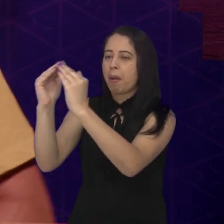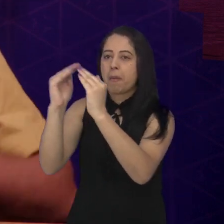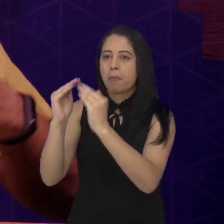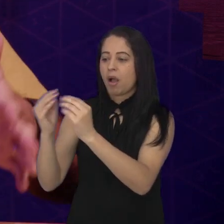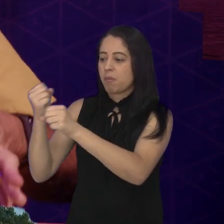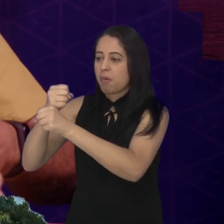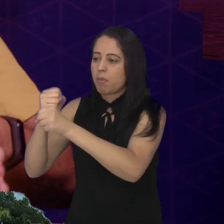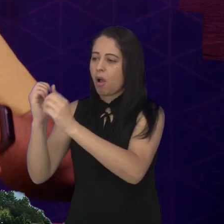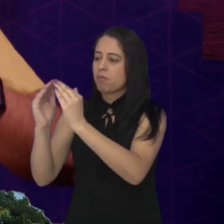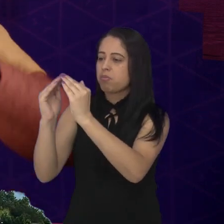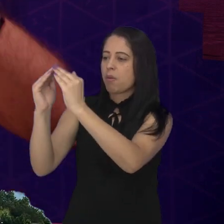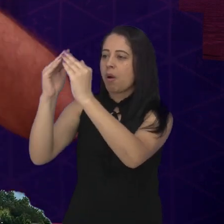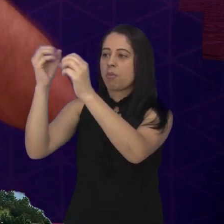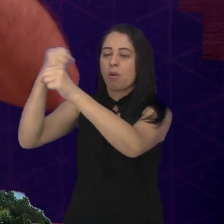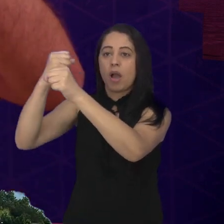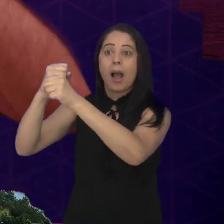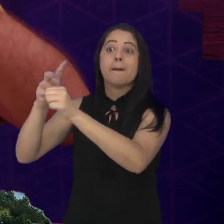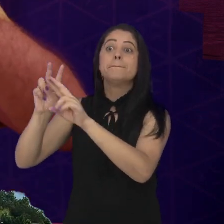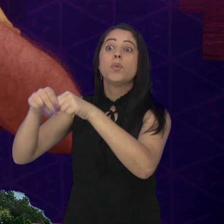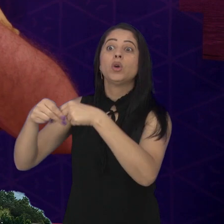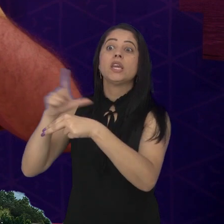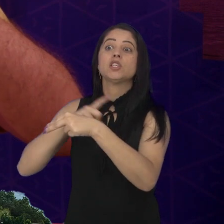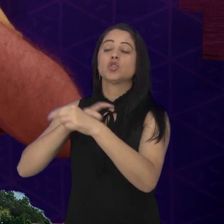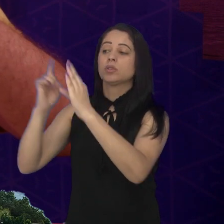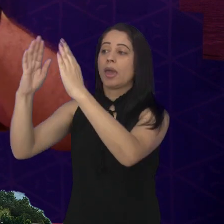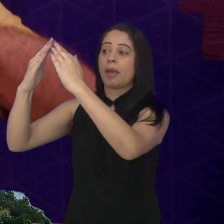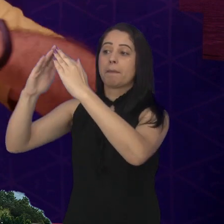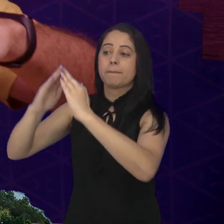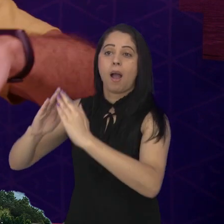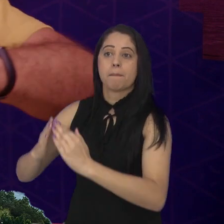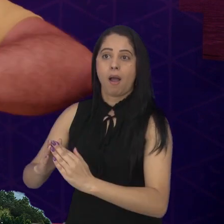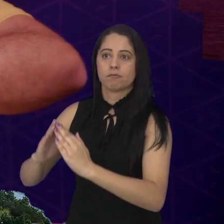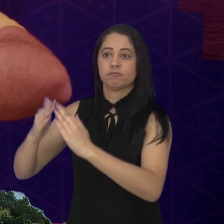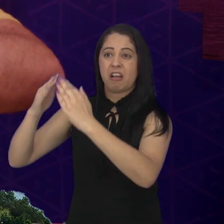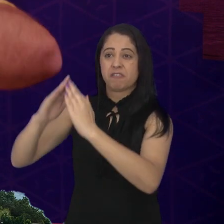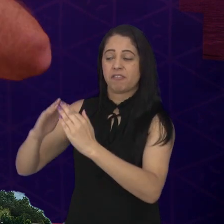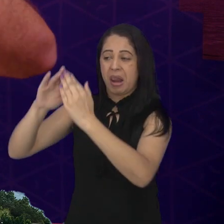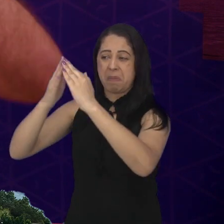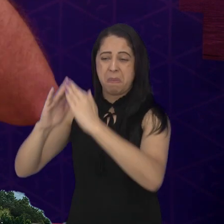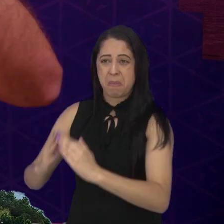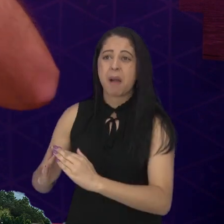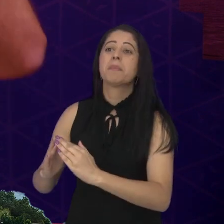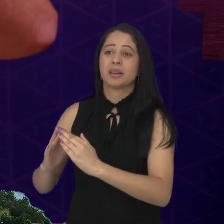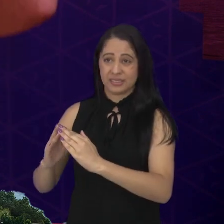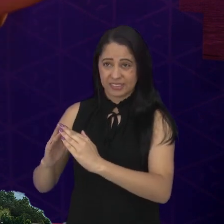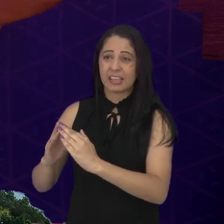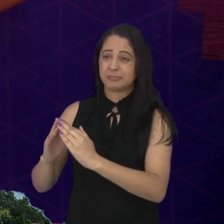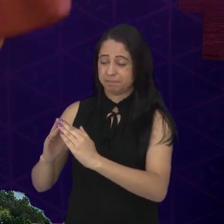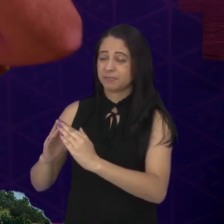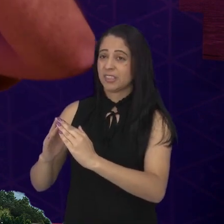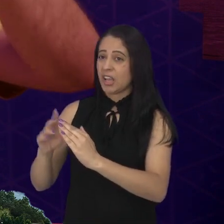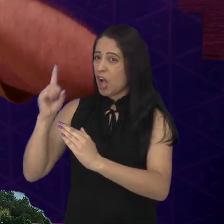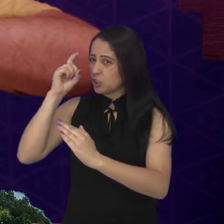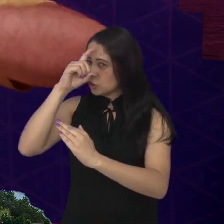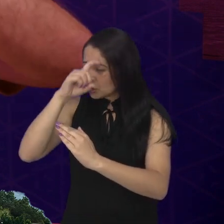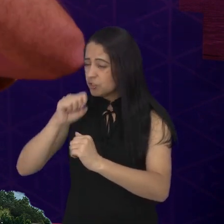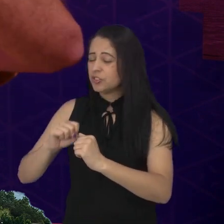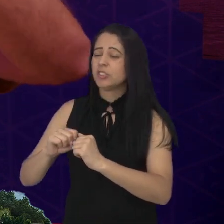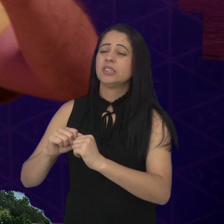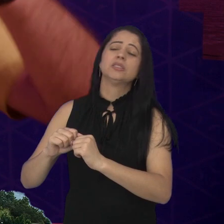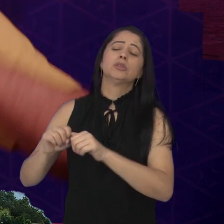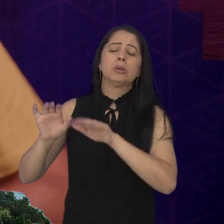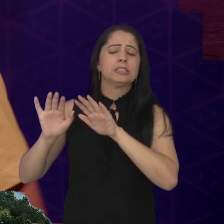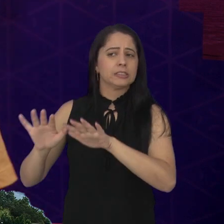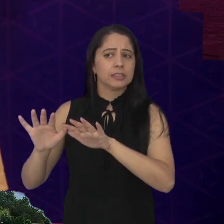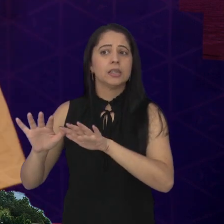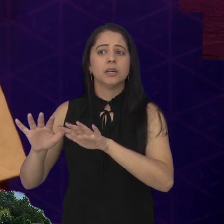e inclusive construindo as casas para cima, né? Então tem prédios lá, vai construindo uma casa em cima da outra, na